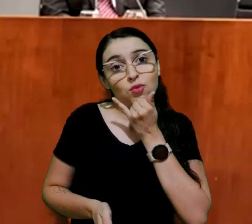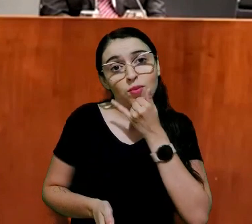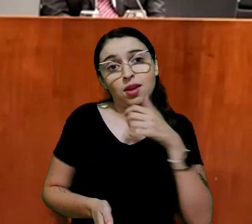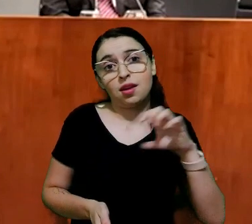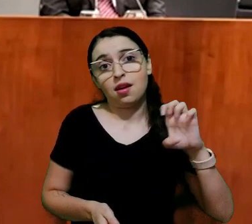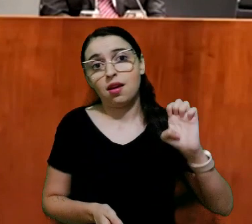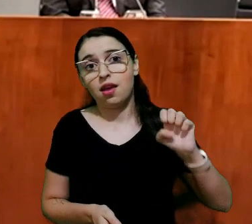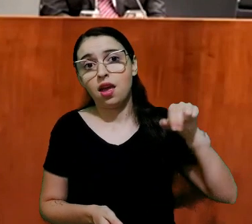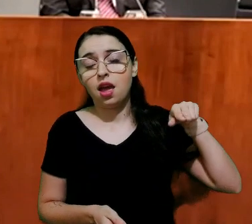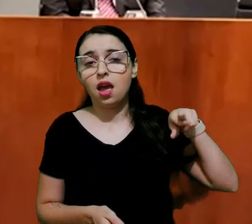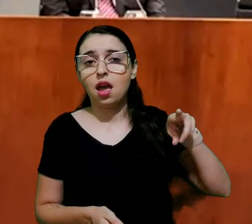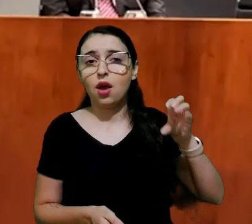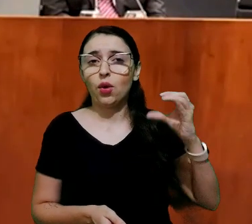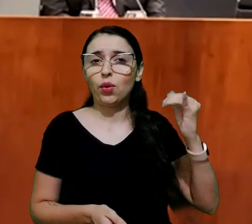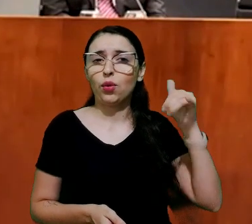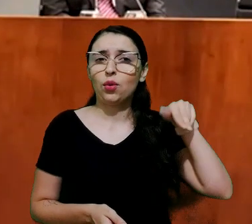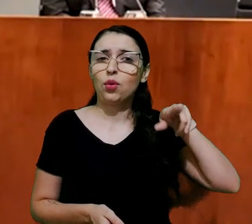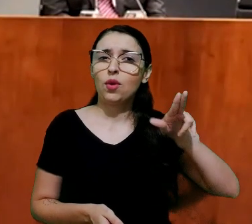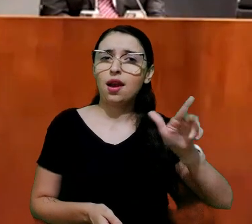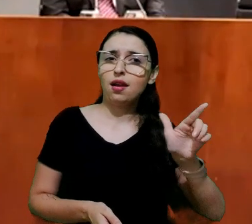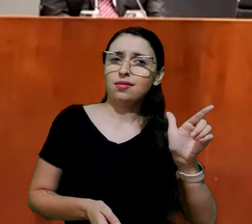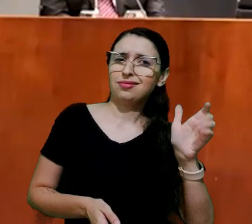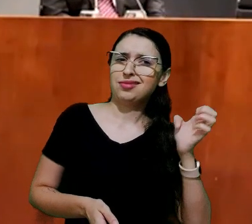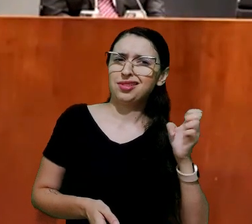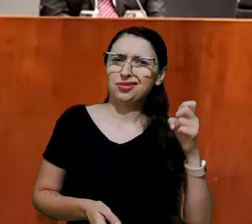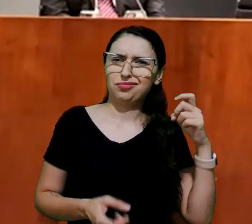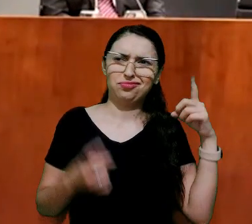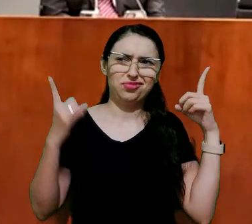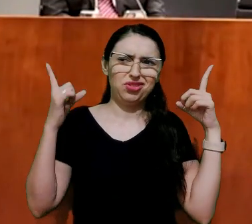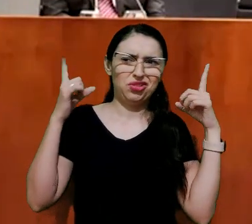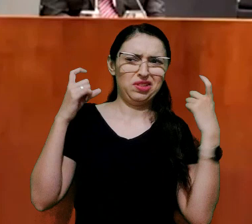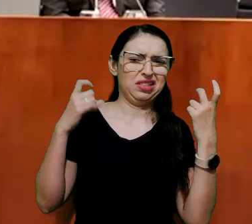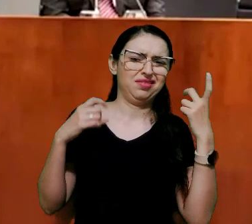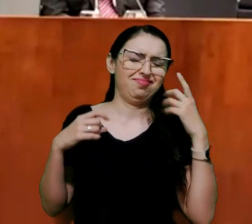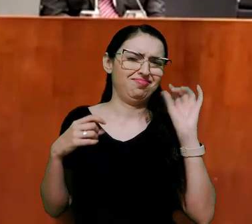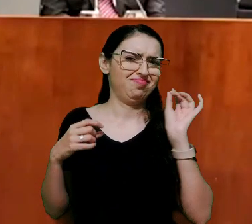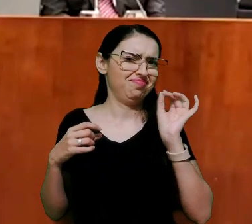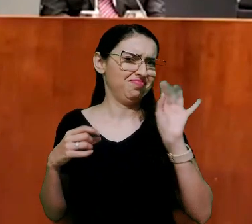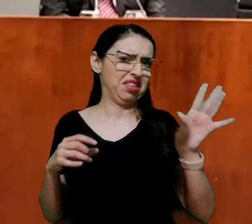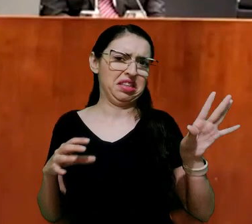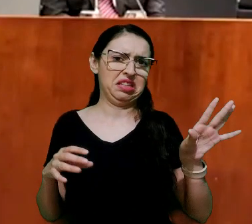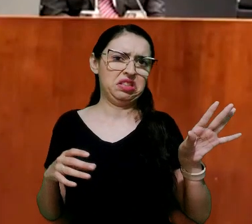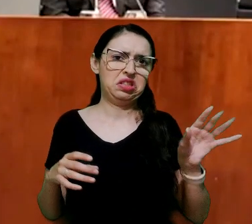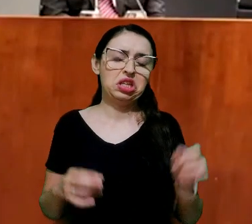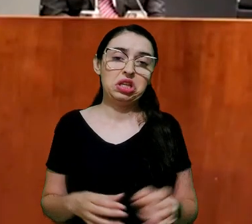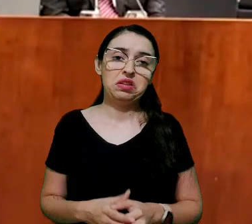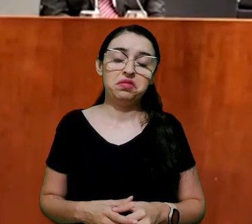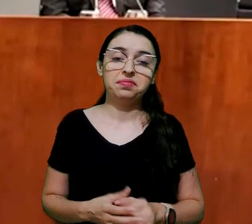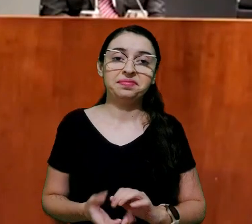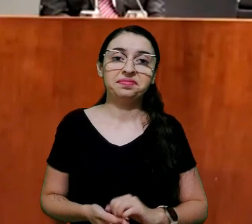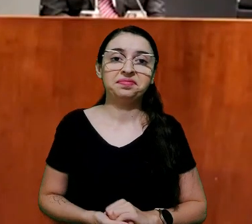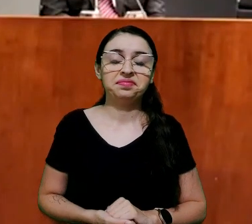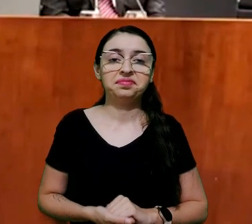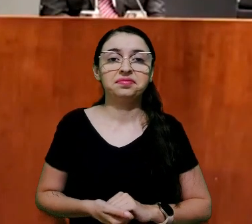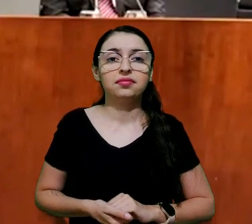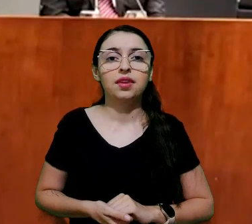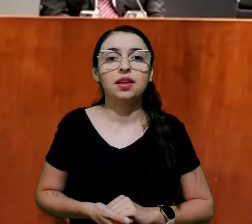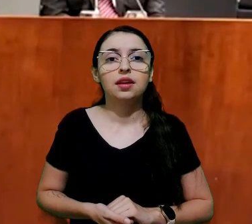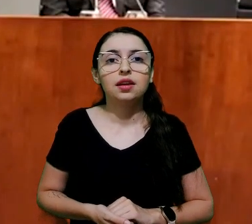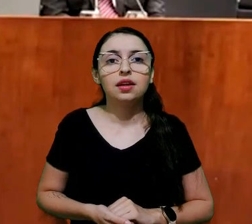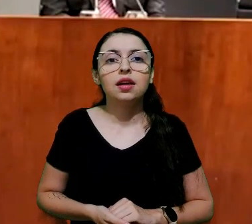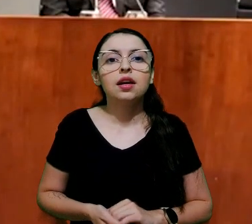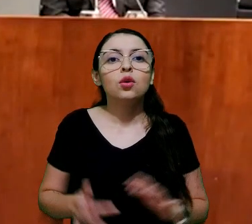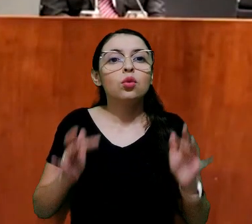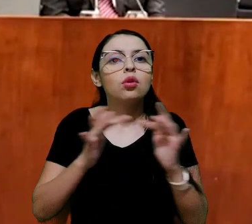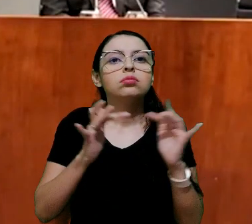usando esquisito para evitar outros adjetivos. a afetividade passou a ser um